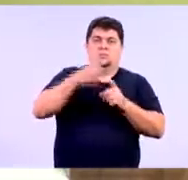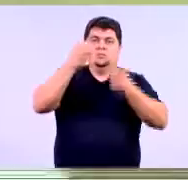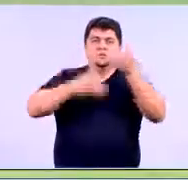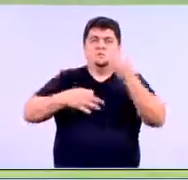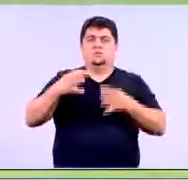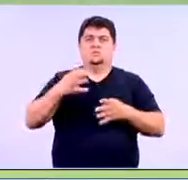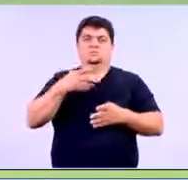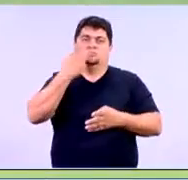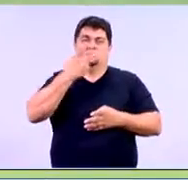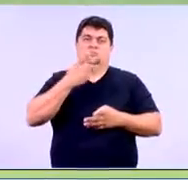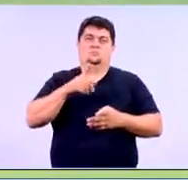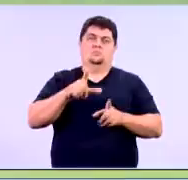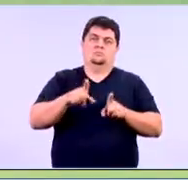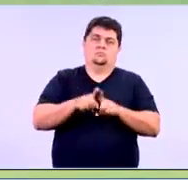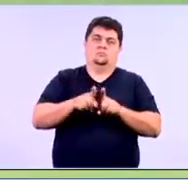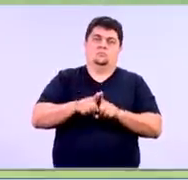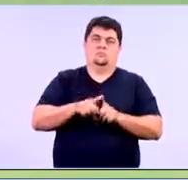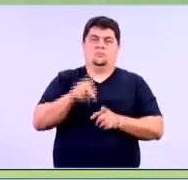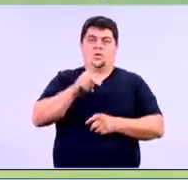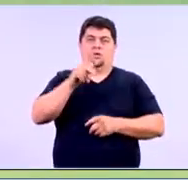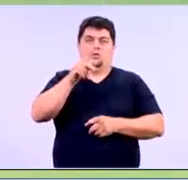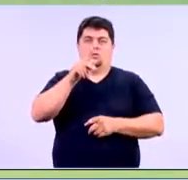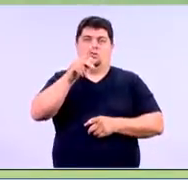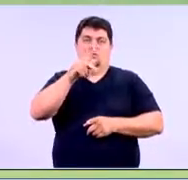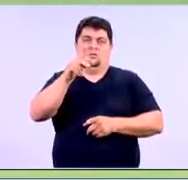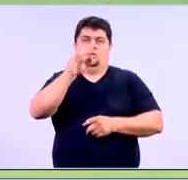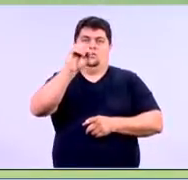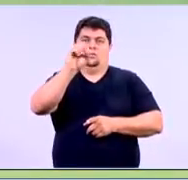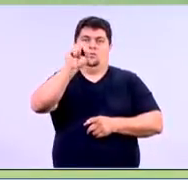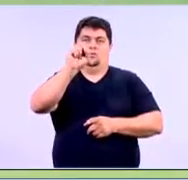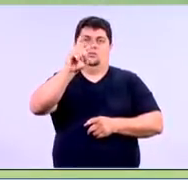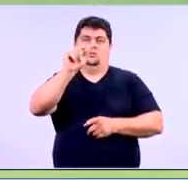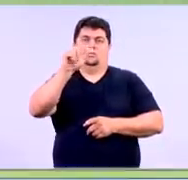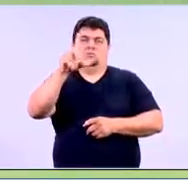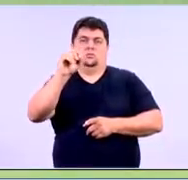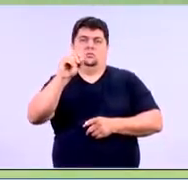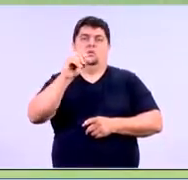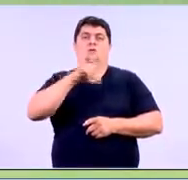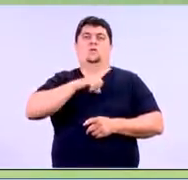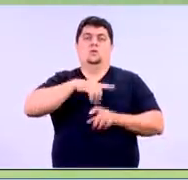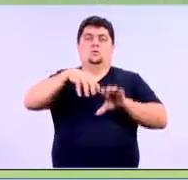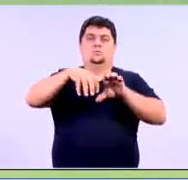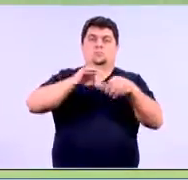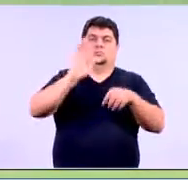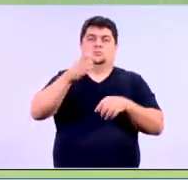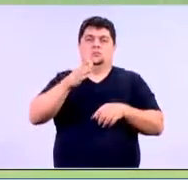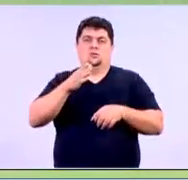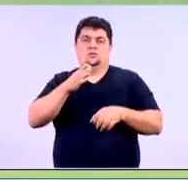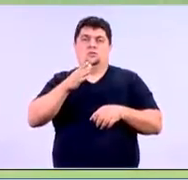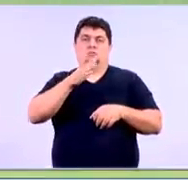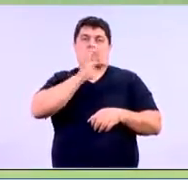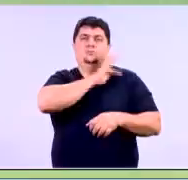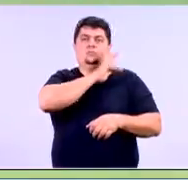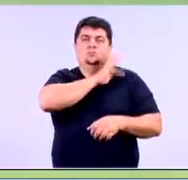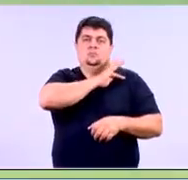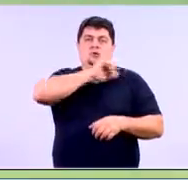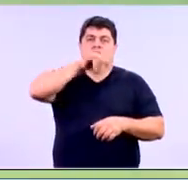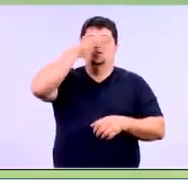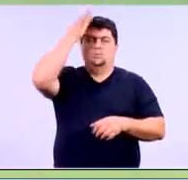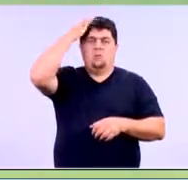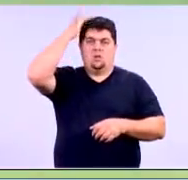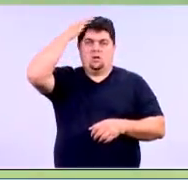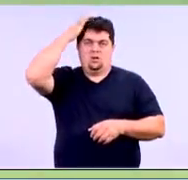pouquinho também. Ok, eu sou o professor Oswaldo Nazareno Silva Barbosa, sou graduado pela Universidade Luterana de